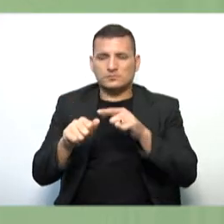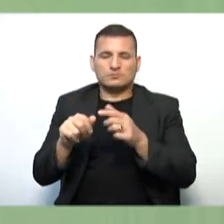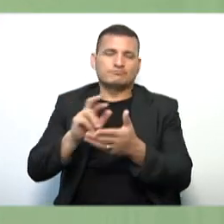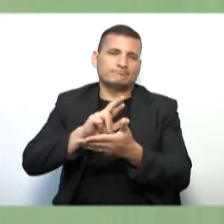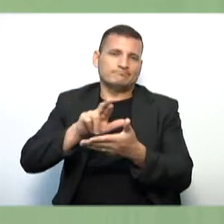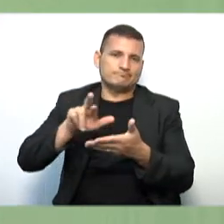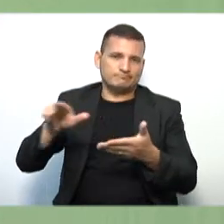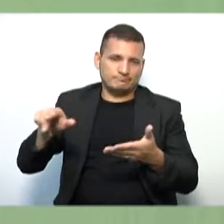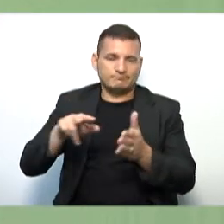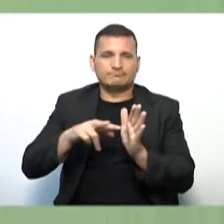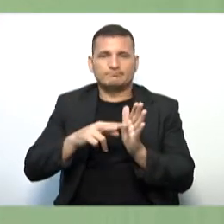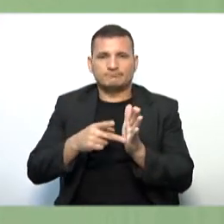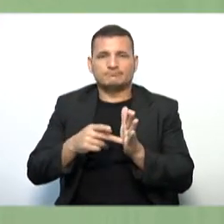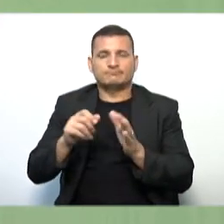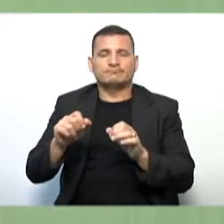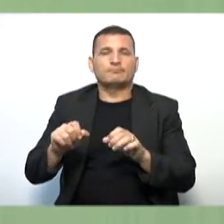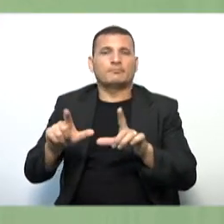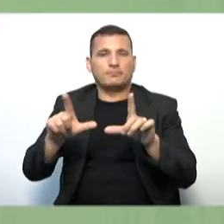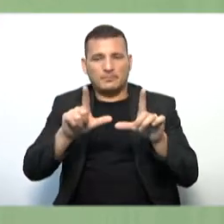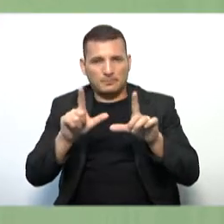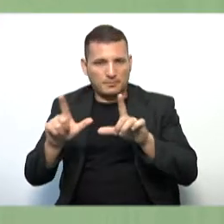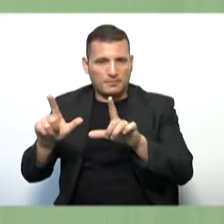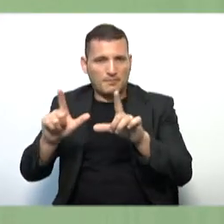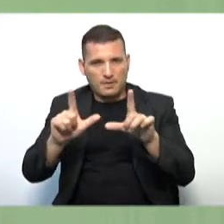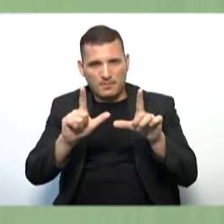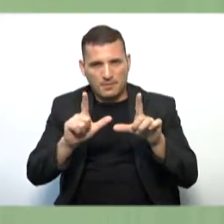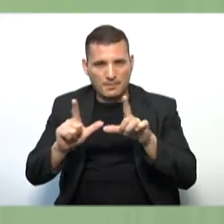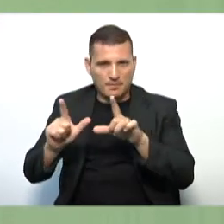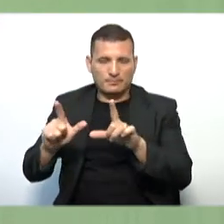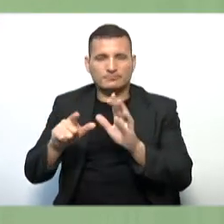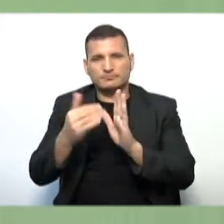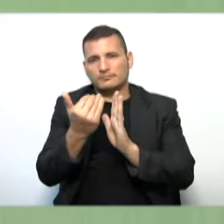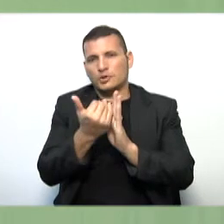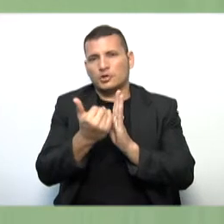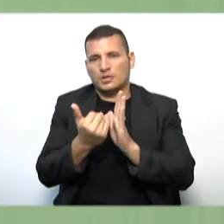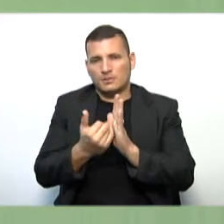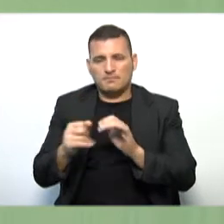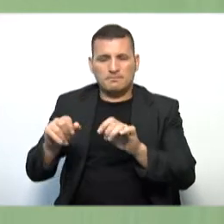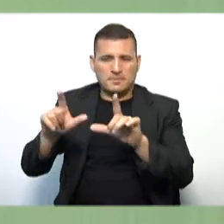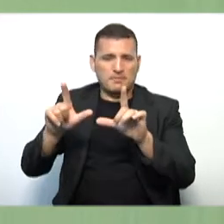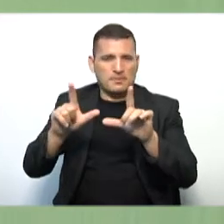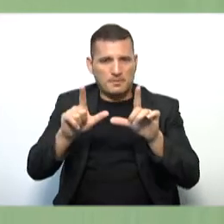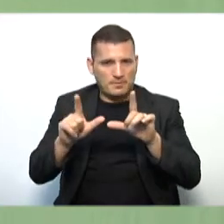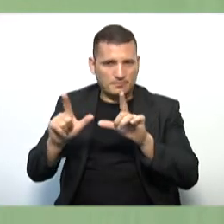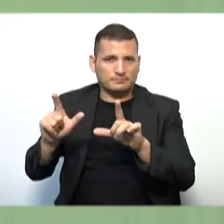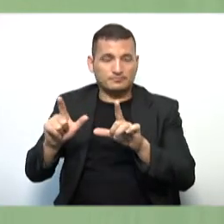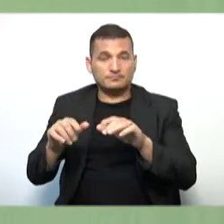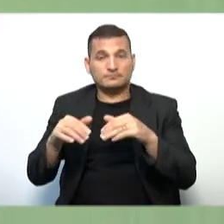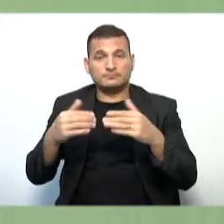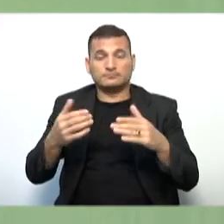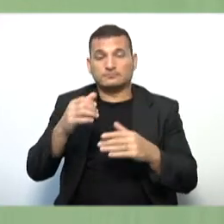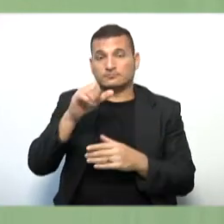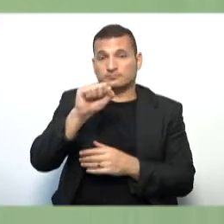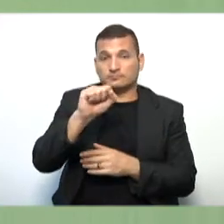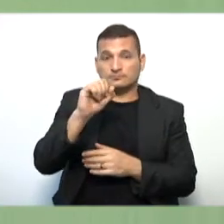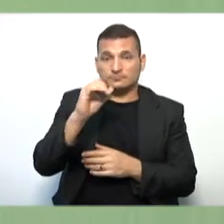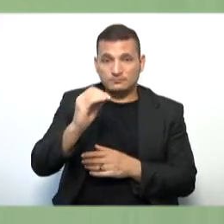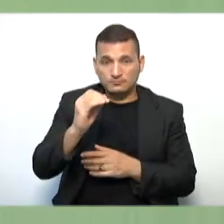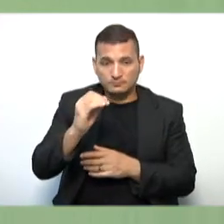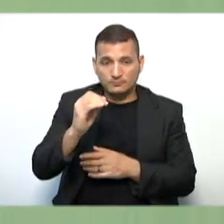nossos programas, né, sendo executados. Ou seja, os softwares, os sistemas operacionais